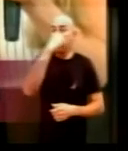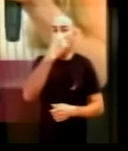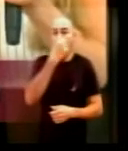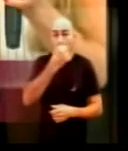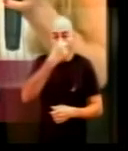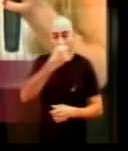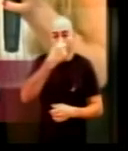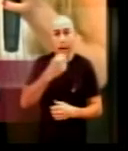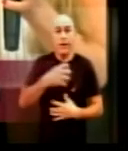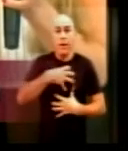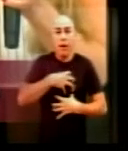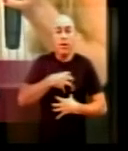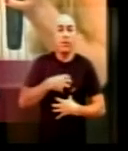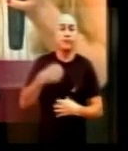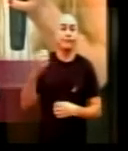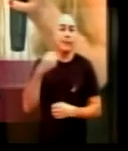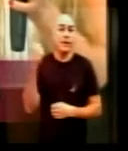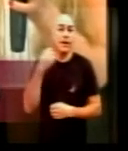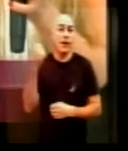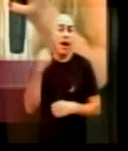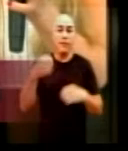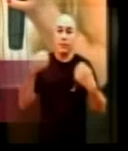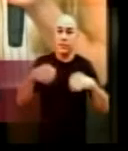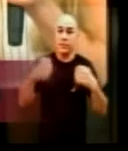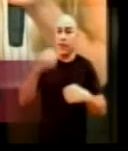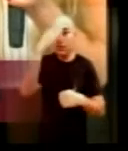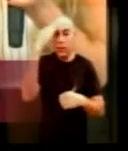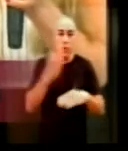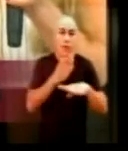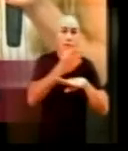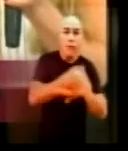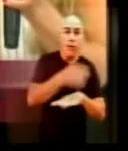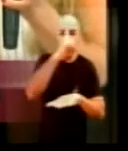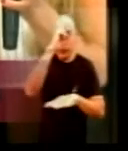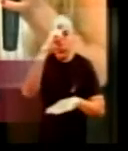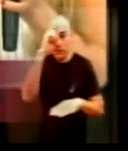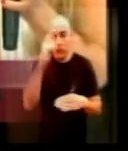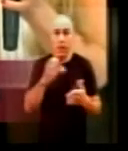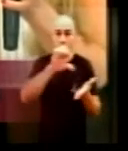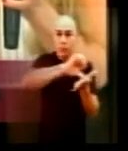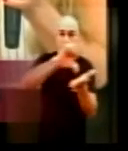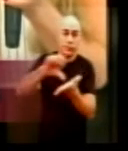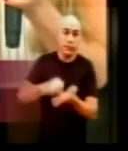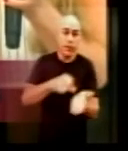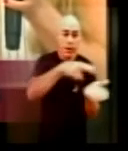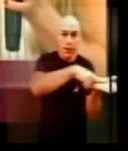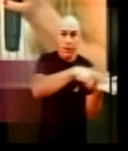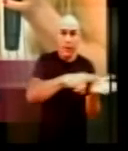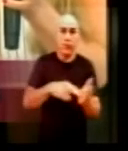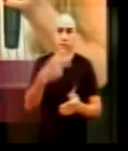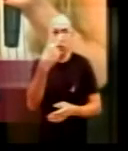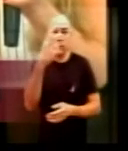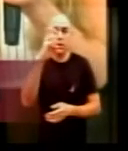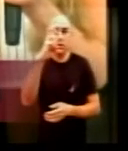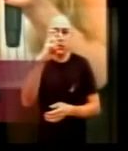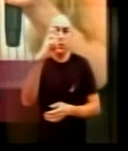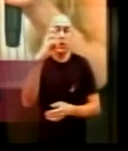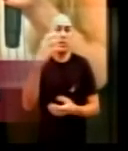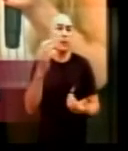alguma complicação respiratória e precisaram de uma internação. Nós estamos com 350 casos internados na data de